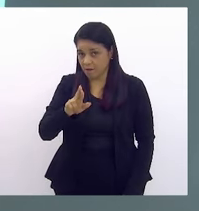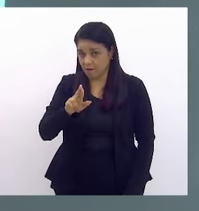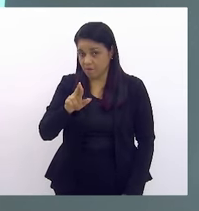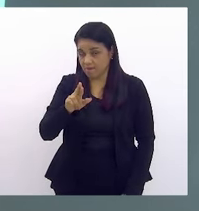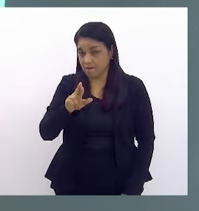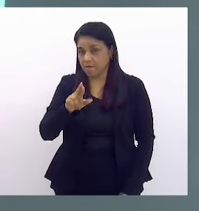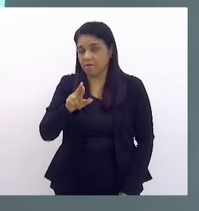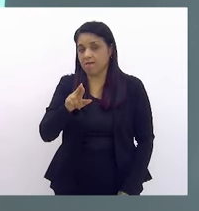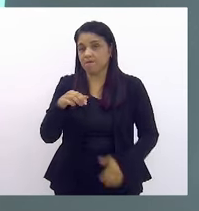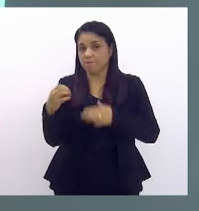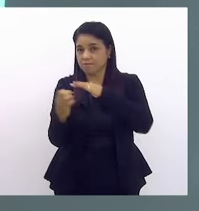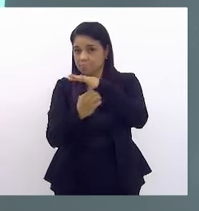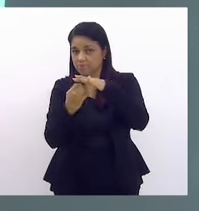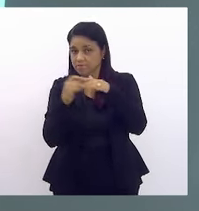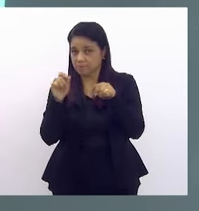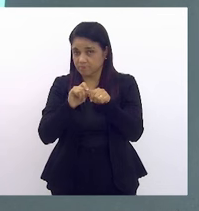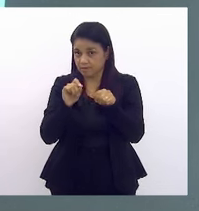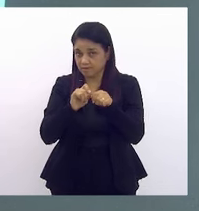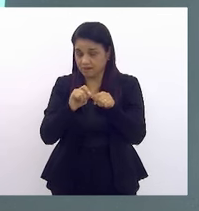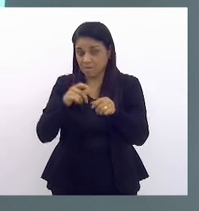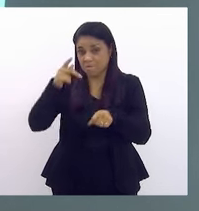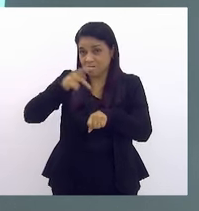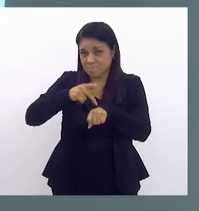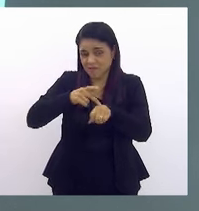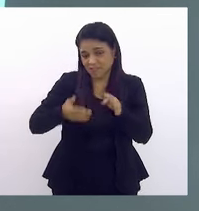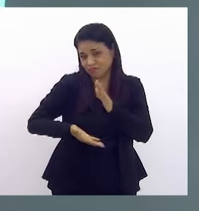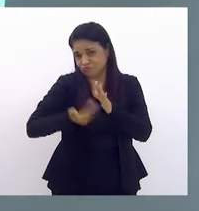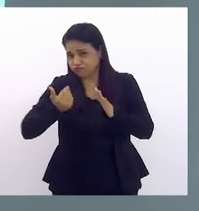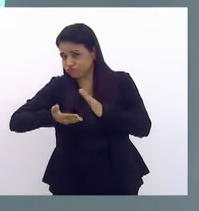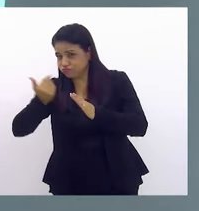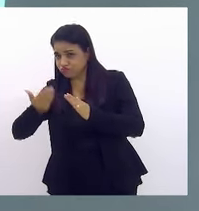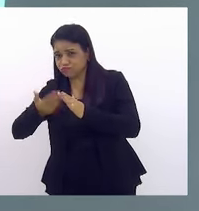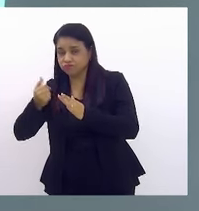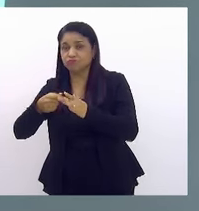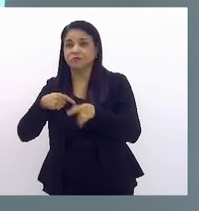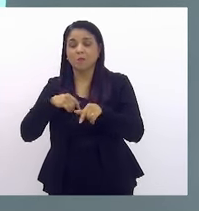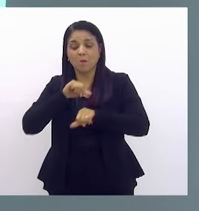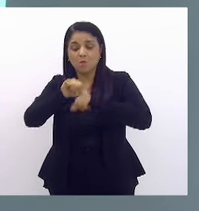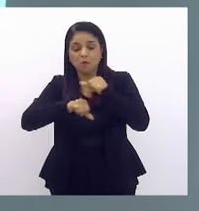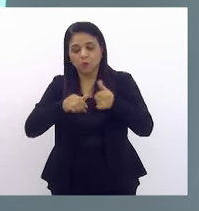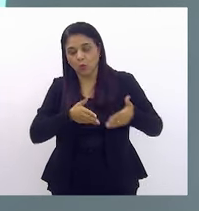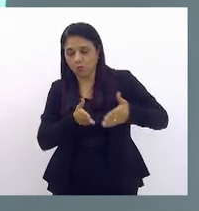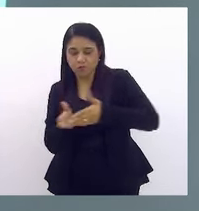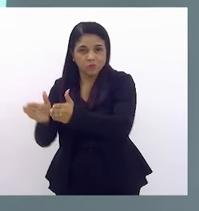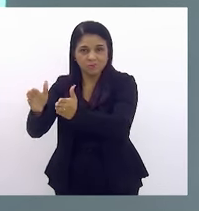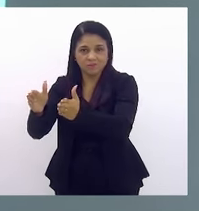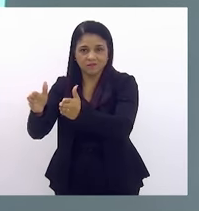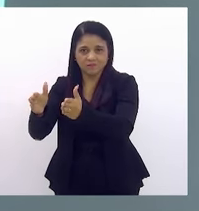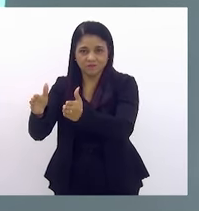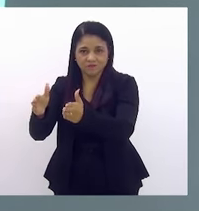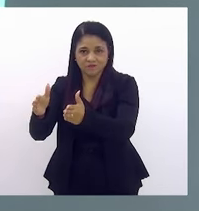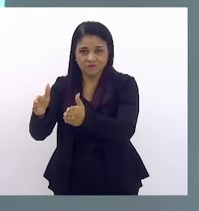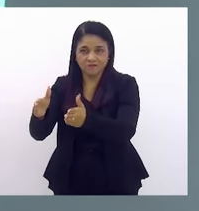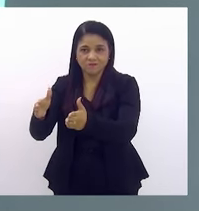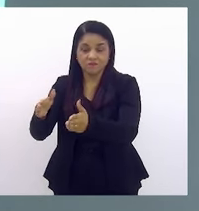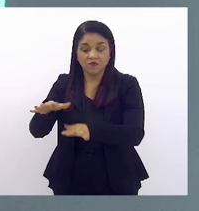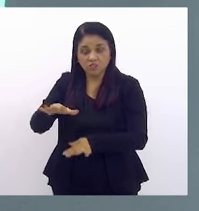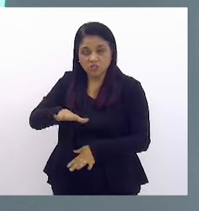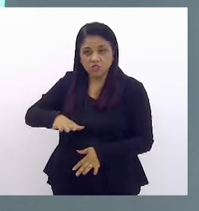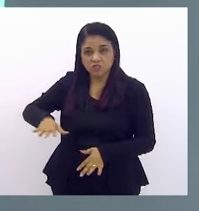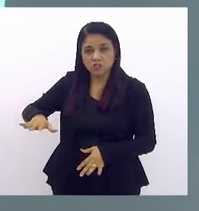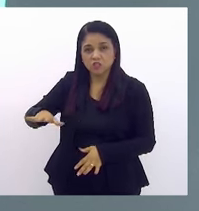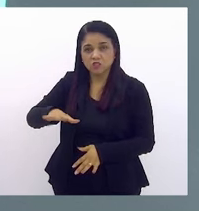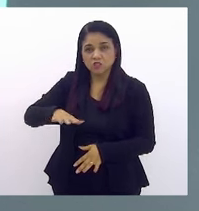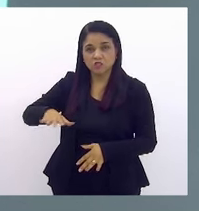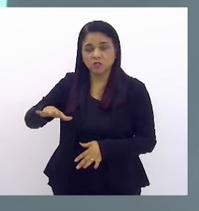tirado pedras do lugar ali, eles modificaram o trajeto. Fica, inclusive, em zona de amortecimento do Parque